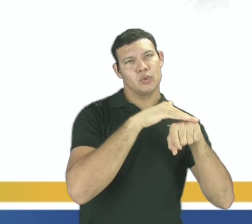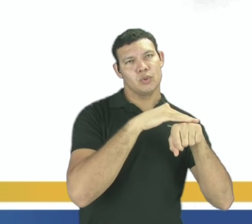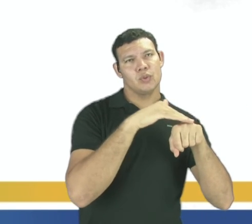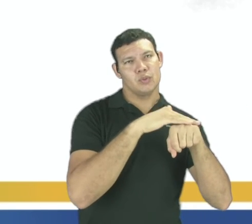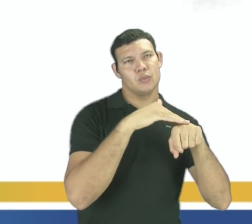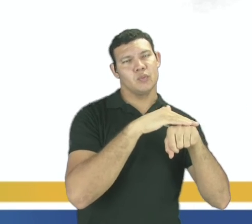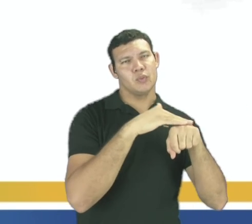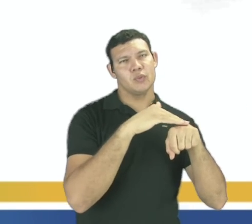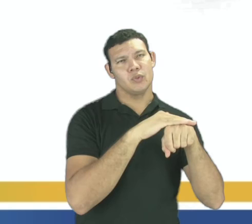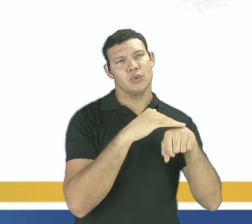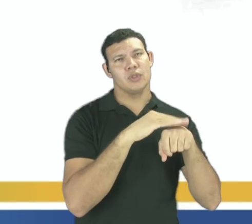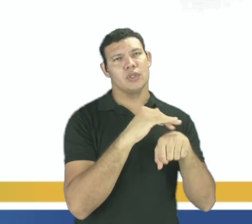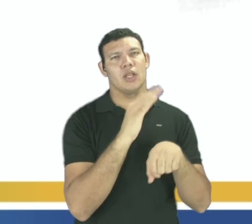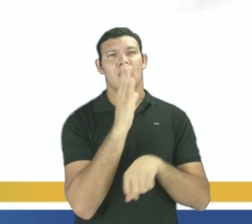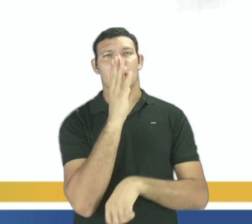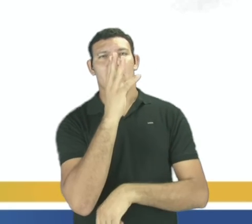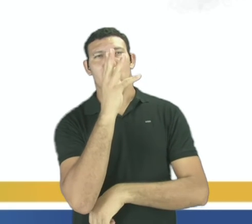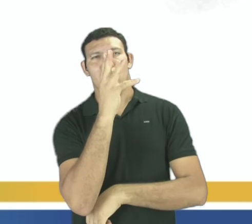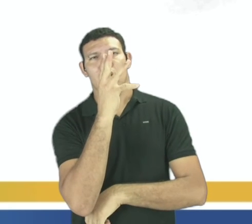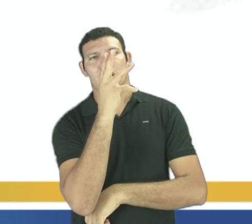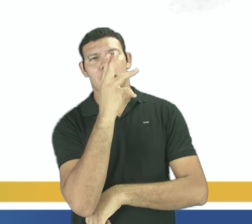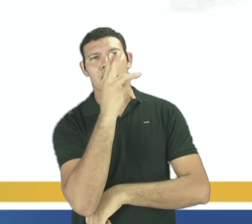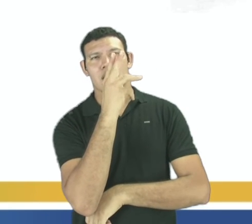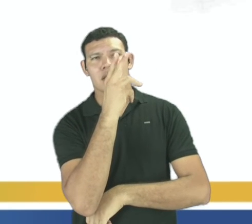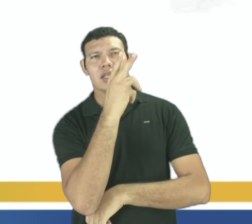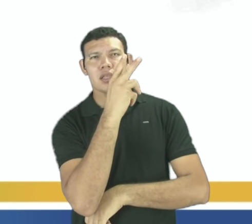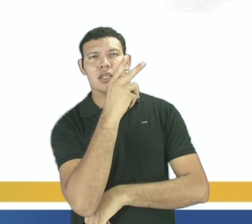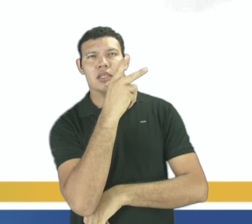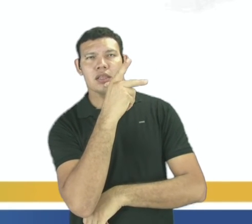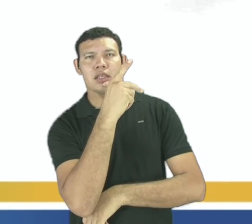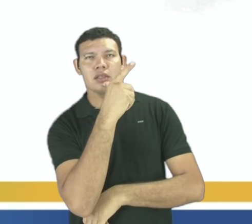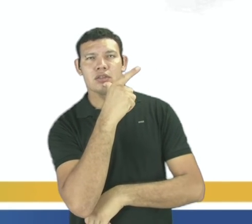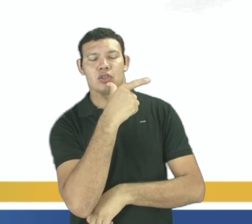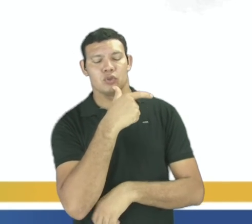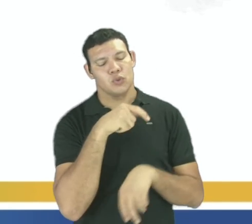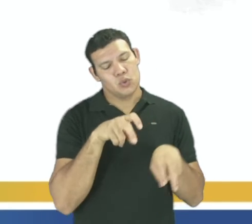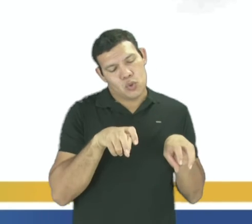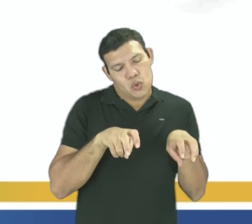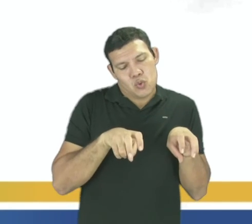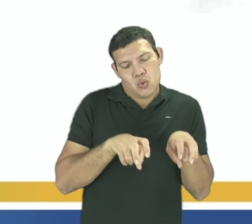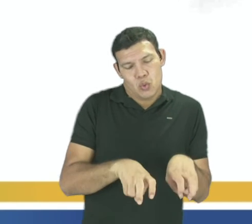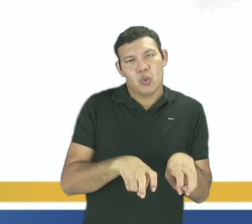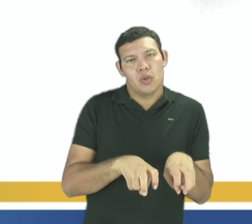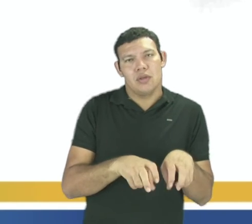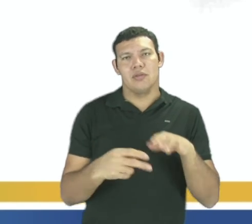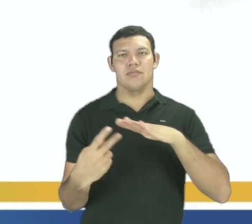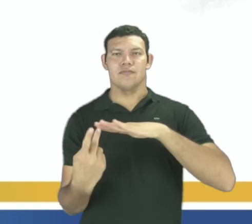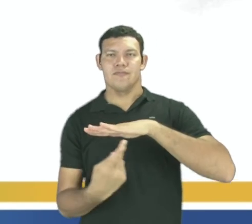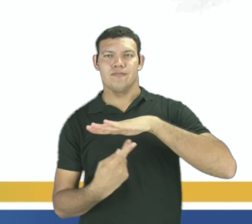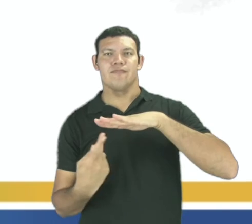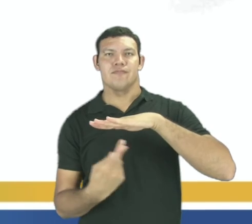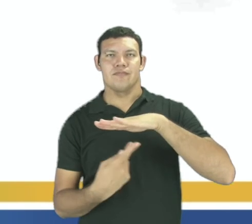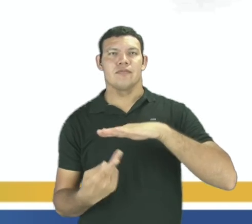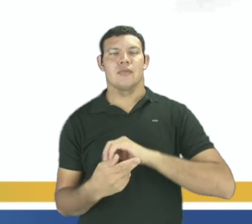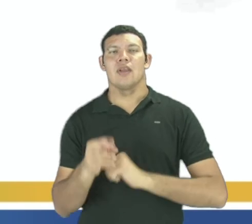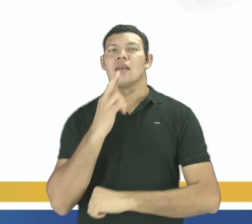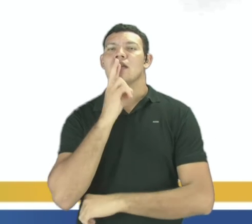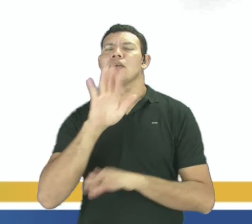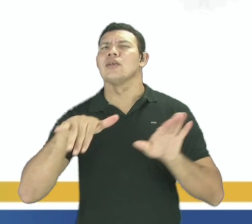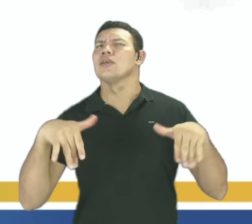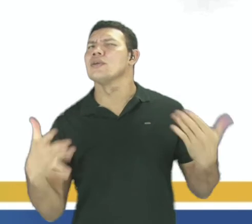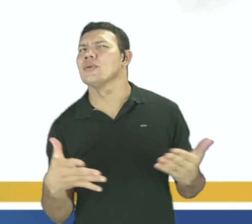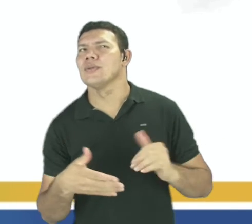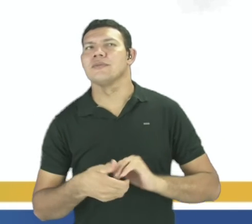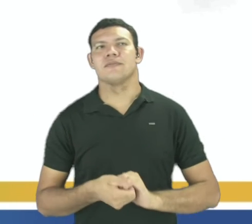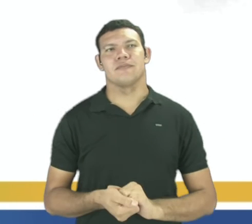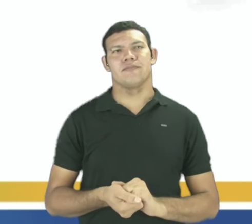vocês podem entrar na nossa plataforma Eduque, como falei anteriormente. Então vamos lá para a resposta?